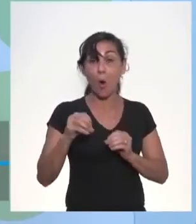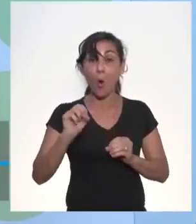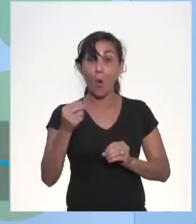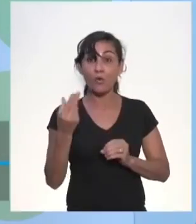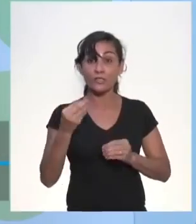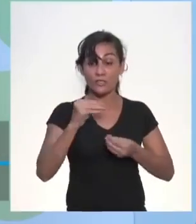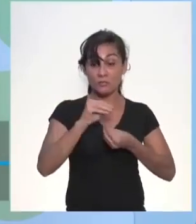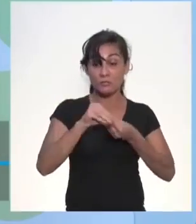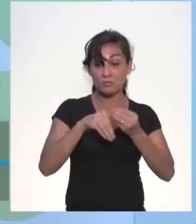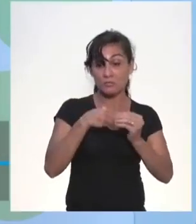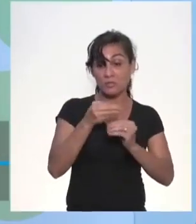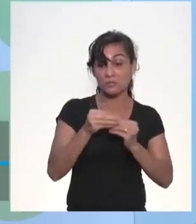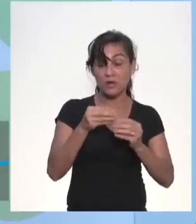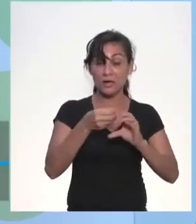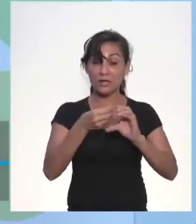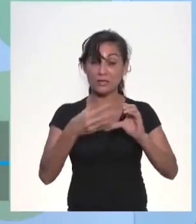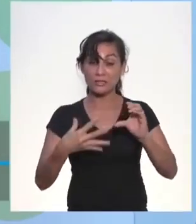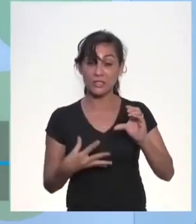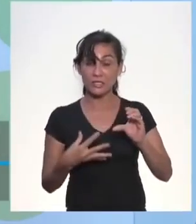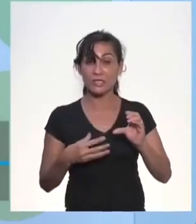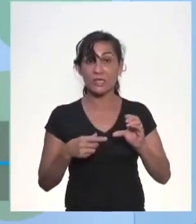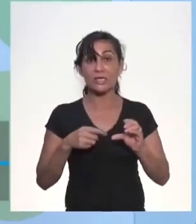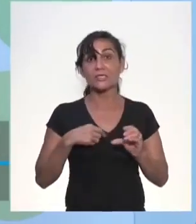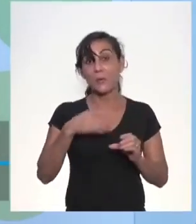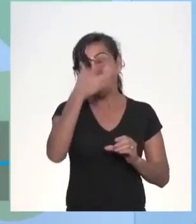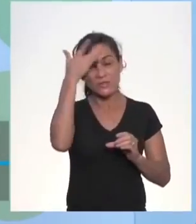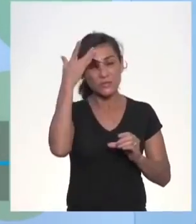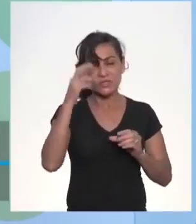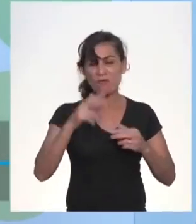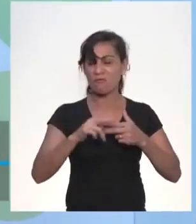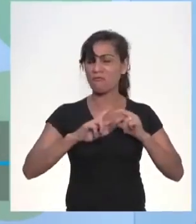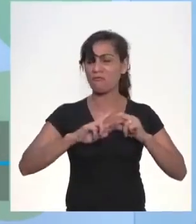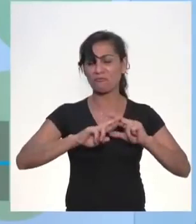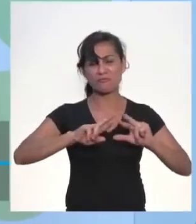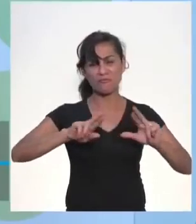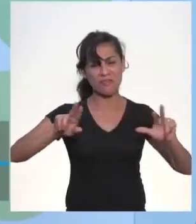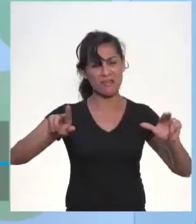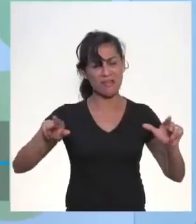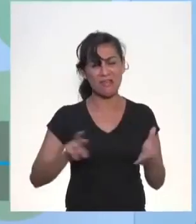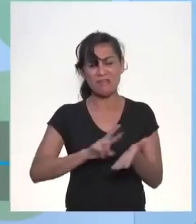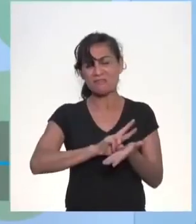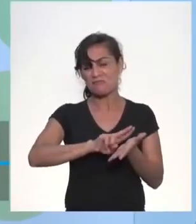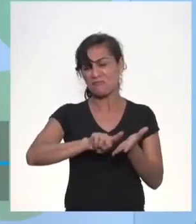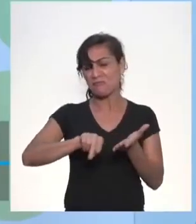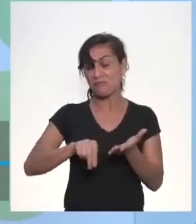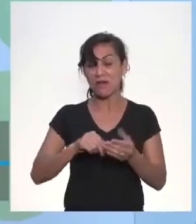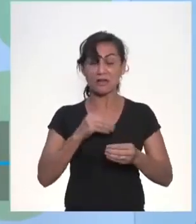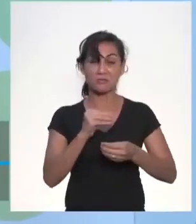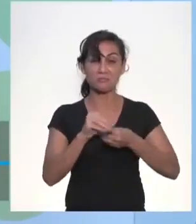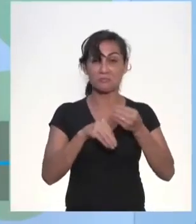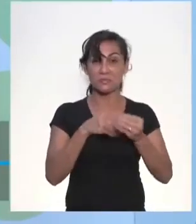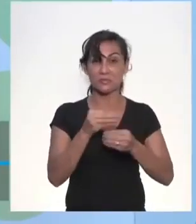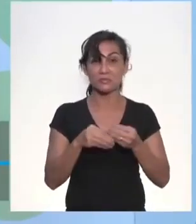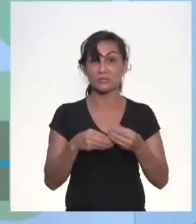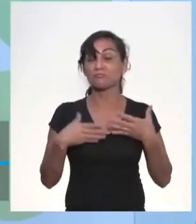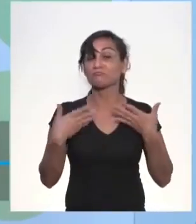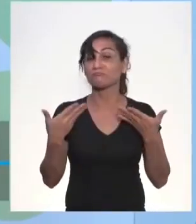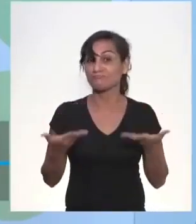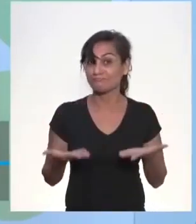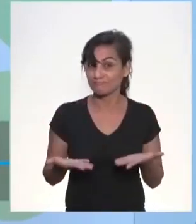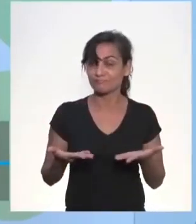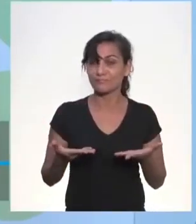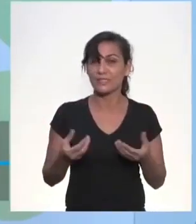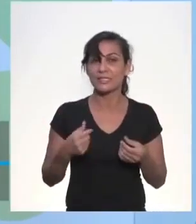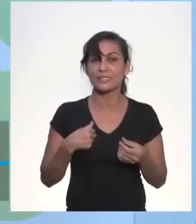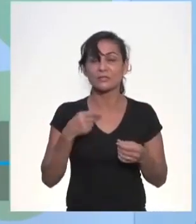outras características, né? Que as pessoas são misturas de várias características, mas no poema ele está querendo trazer essa mulher idealizada, né? Então,